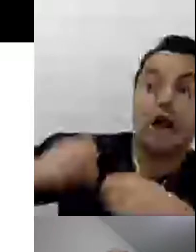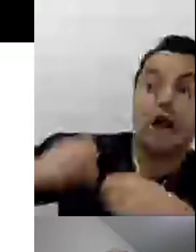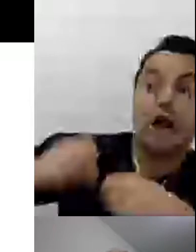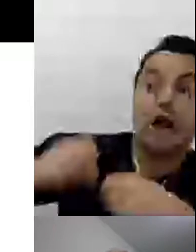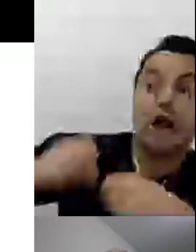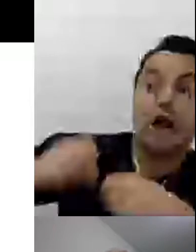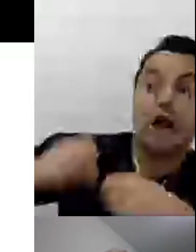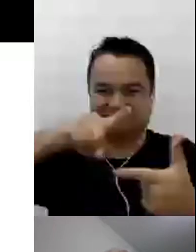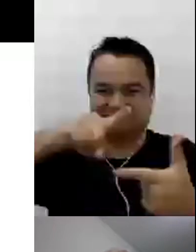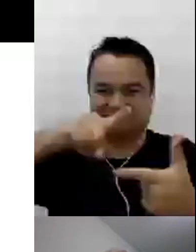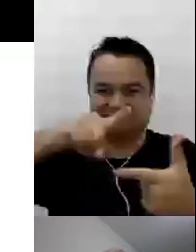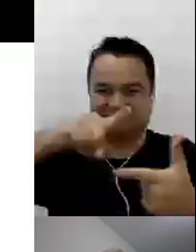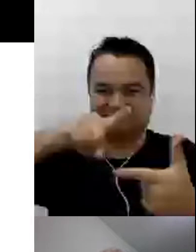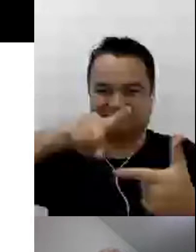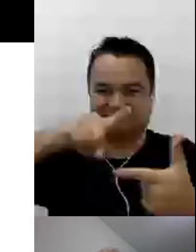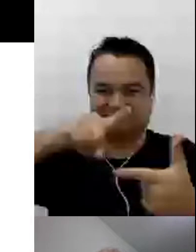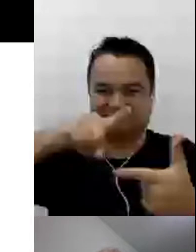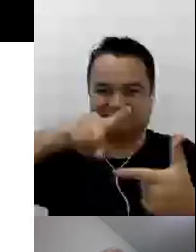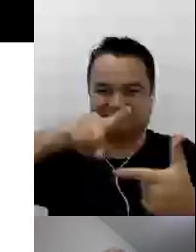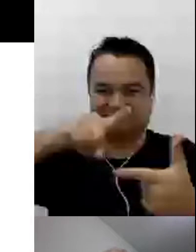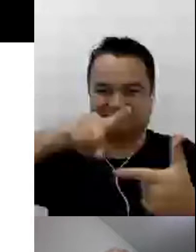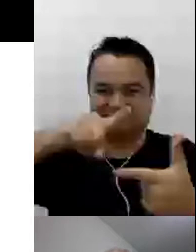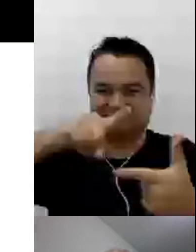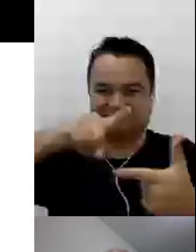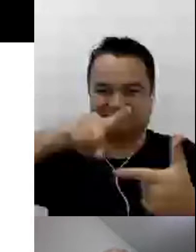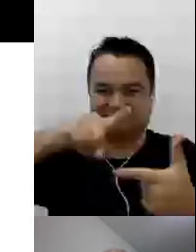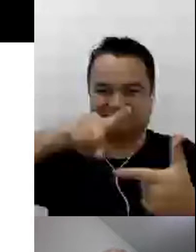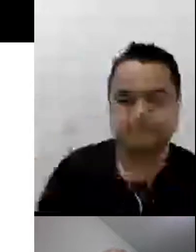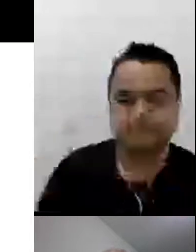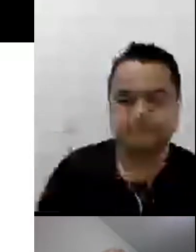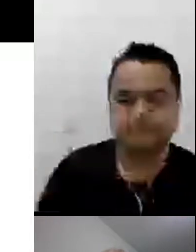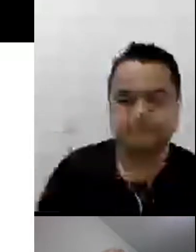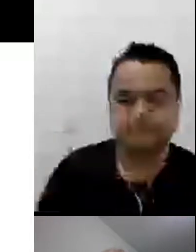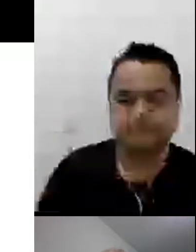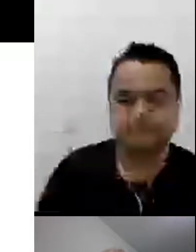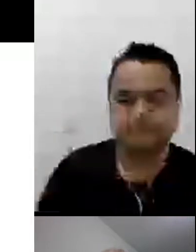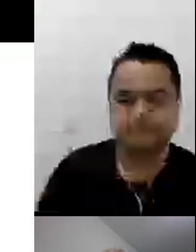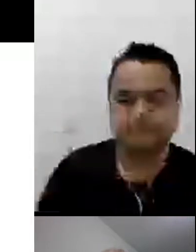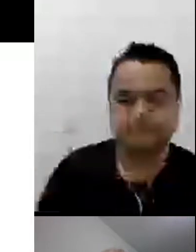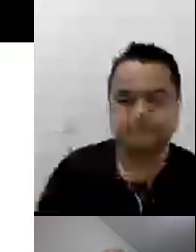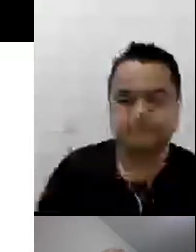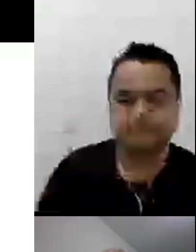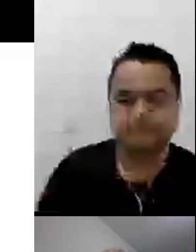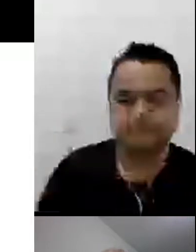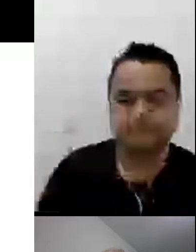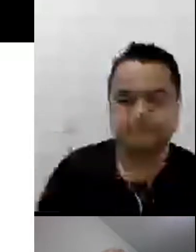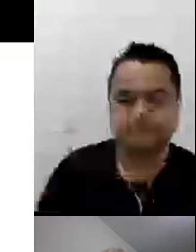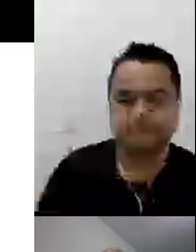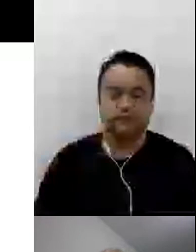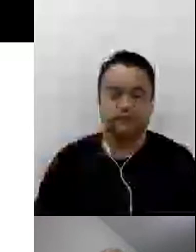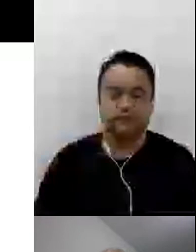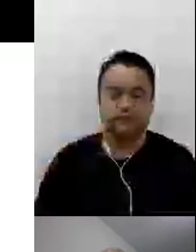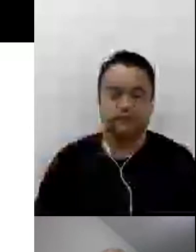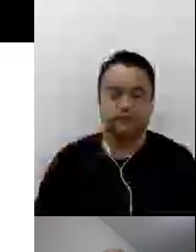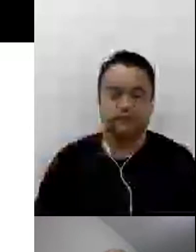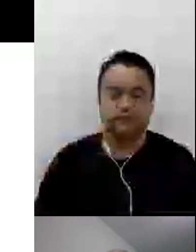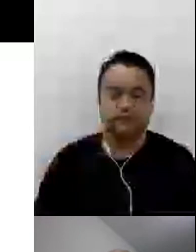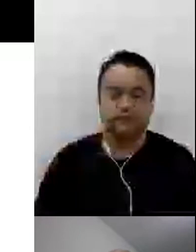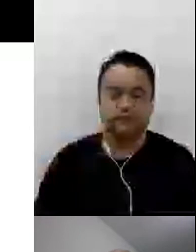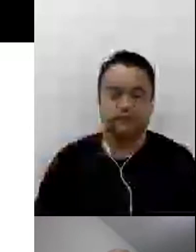que vocês têm aqui, ele é específico para transformação digital. Então, aqui vocês conseguem ver um